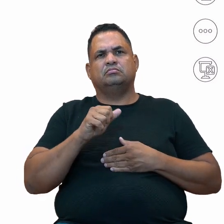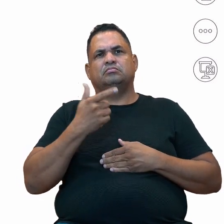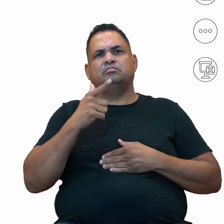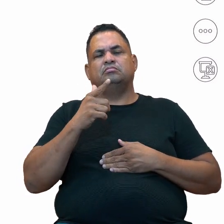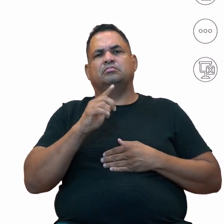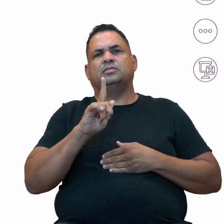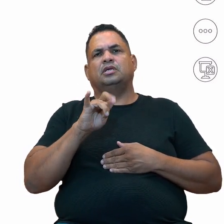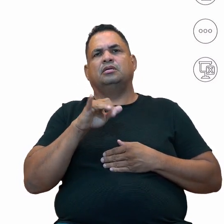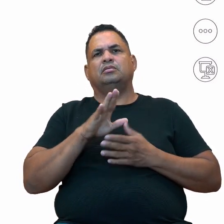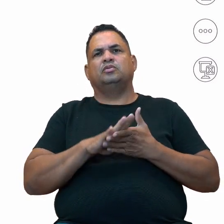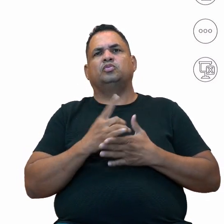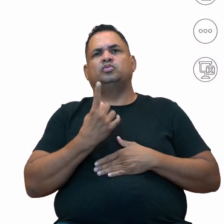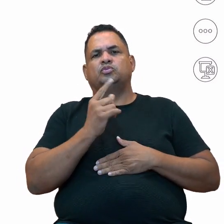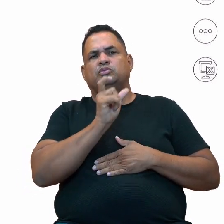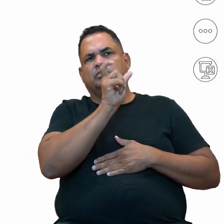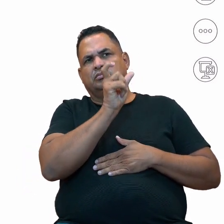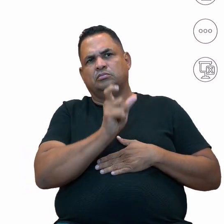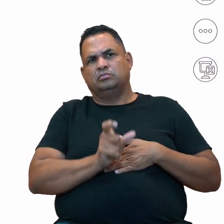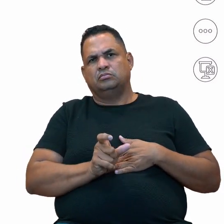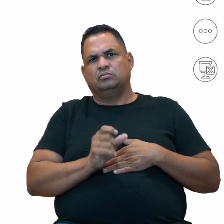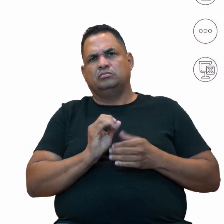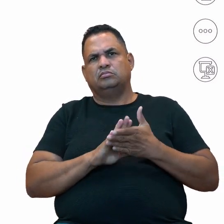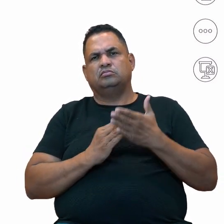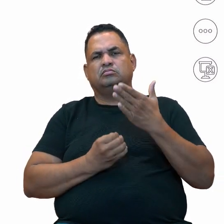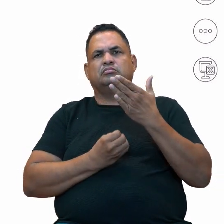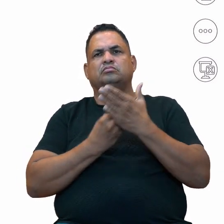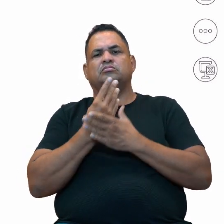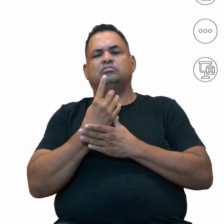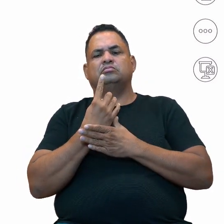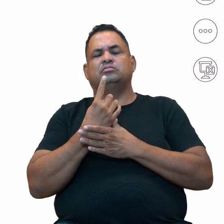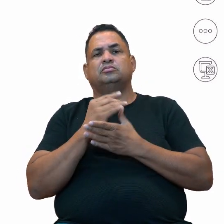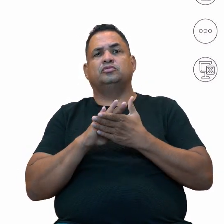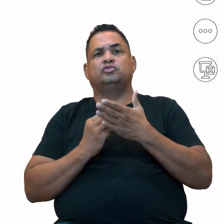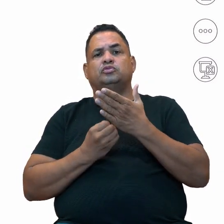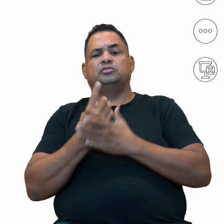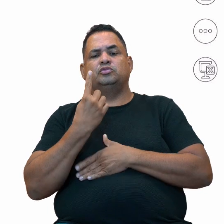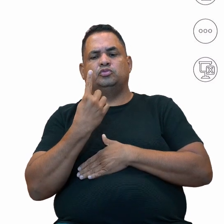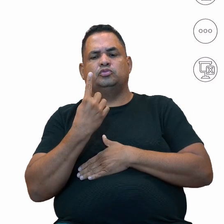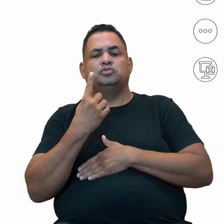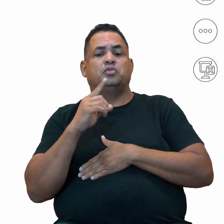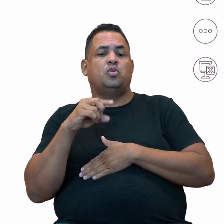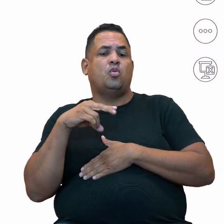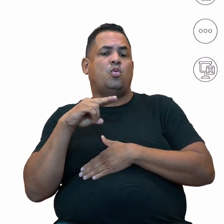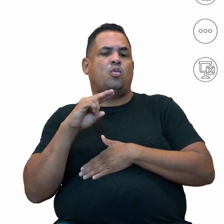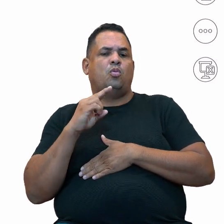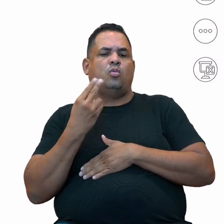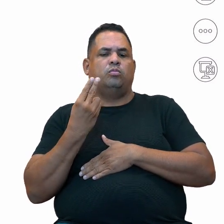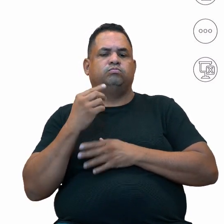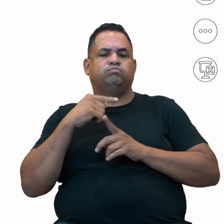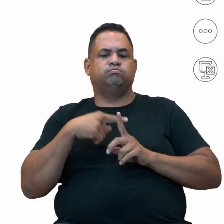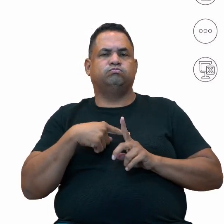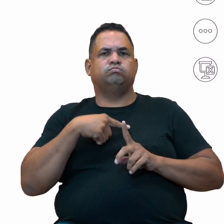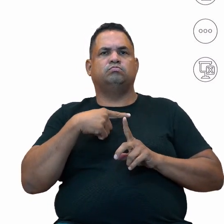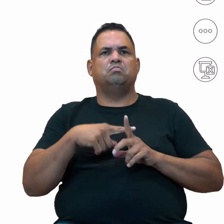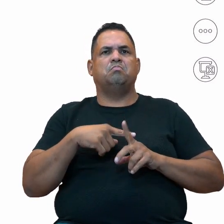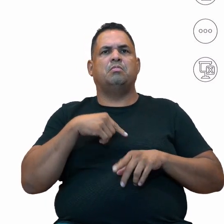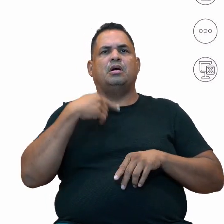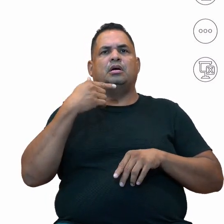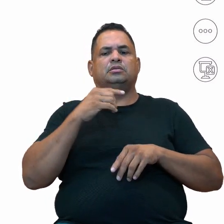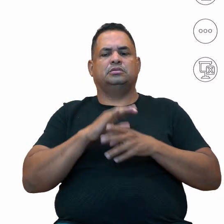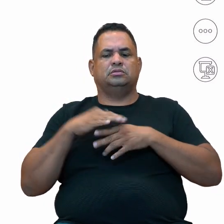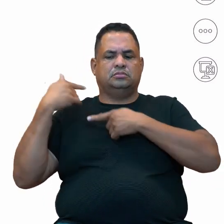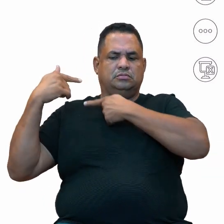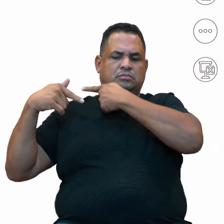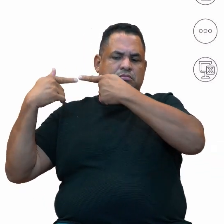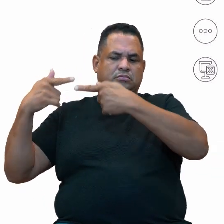dá origem a um ou mais descendentes. Por tal motivo, eles são geneticamente idênticos aos seus